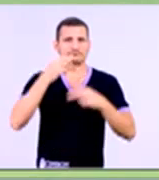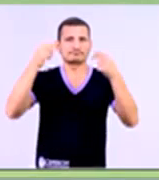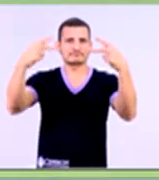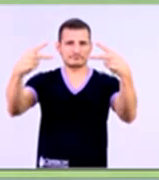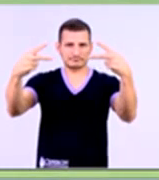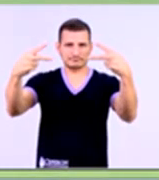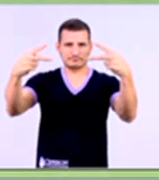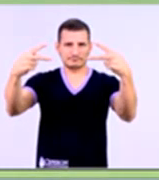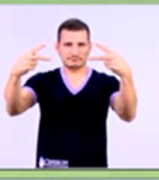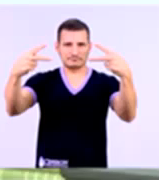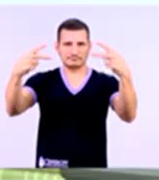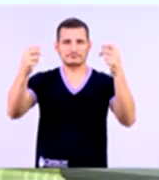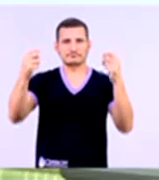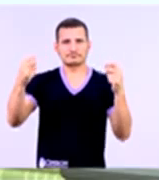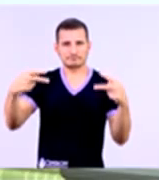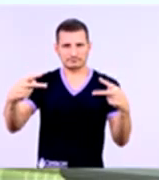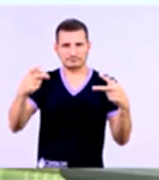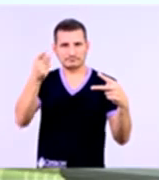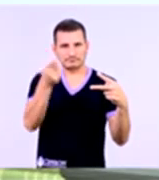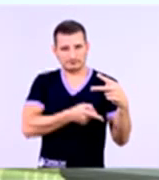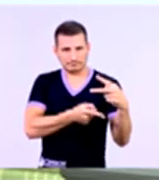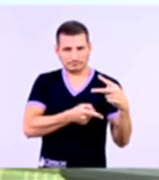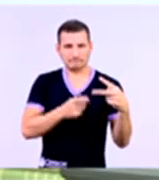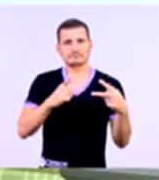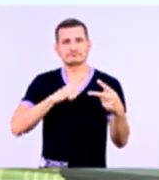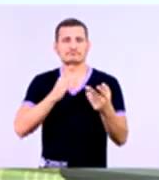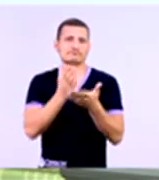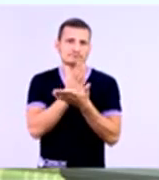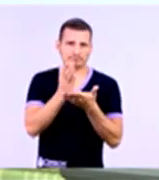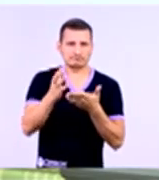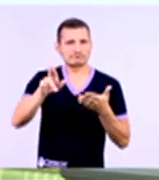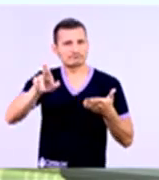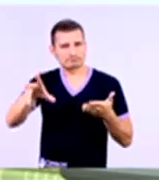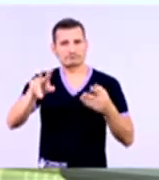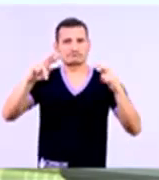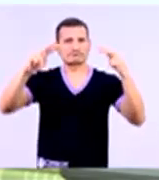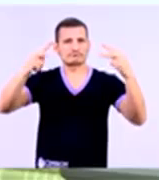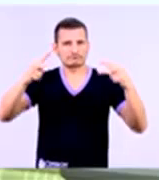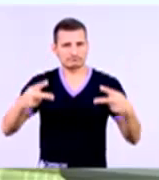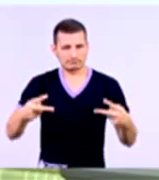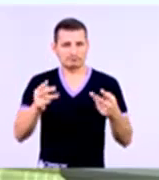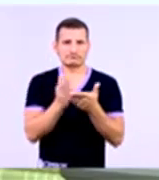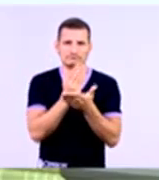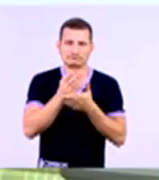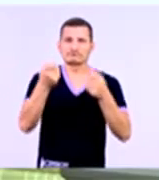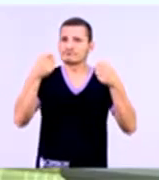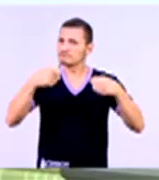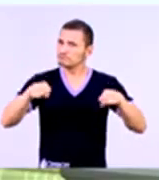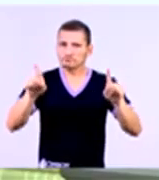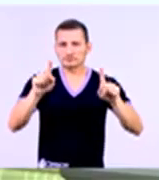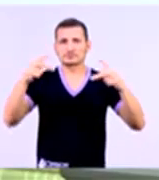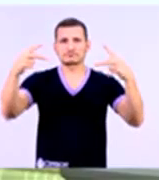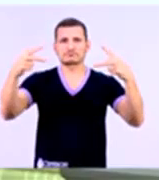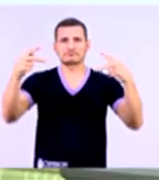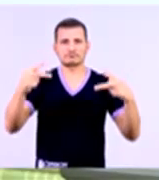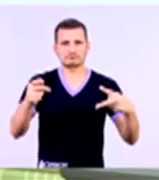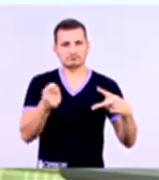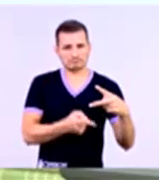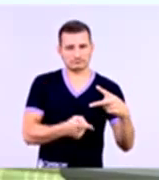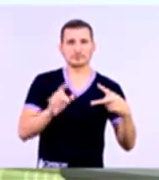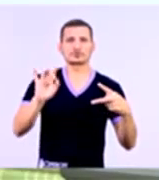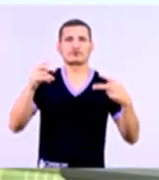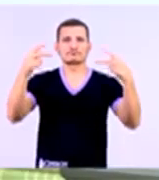e o fechamento de uma tag. Existem algumas exceções no HTML, algumas tags que não precisam ser fechadas, porque se